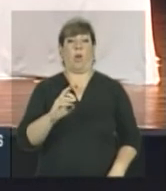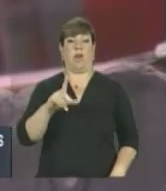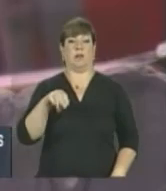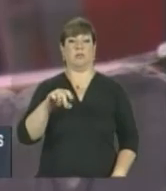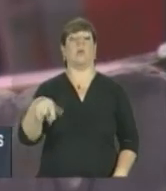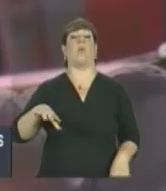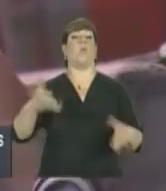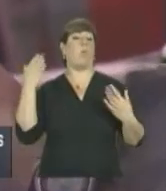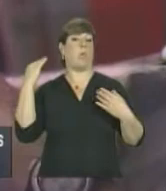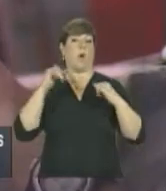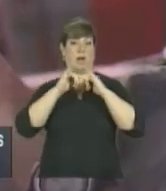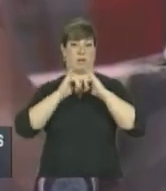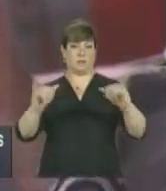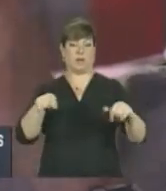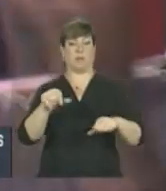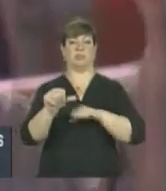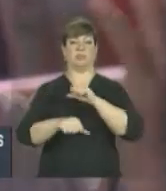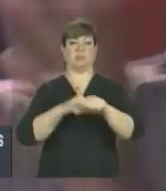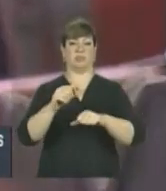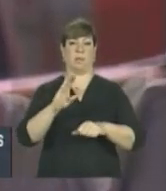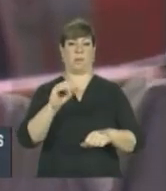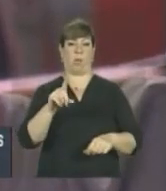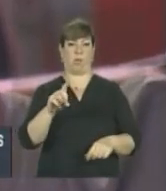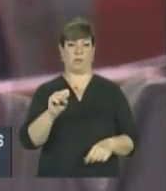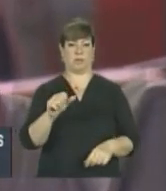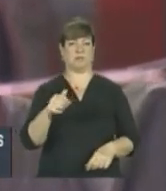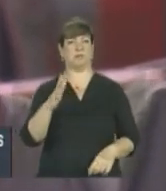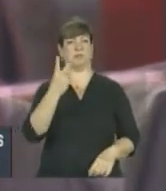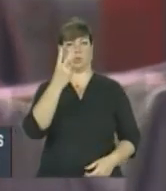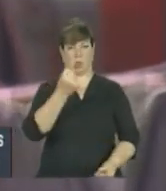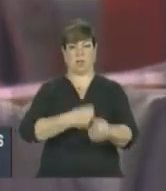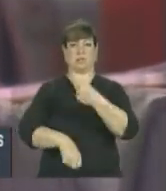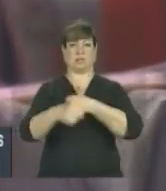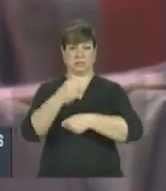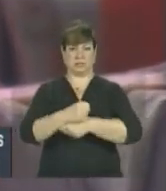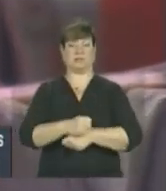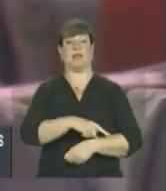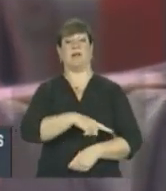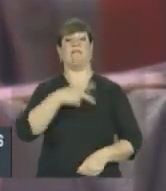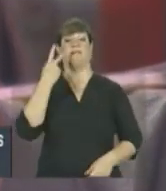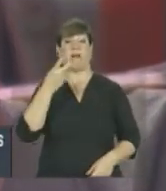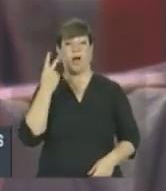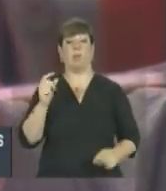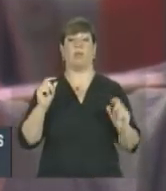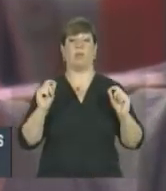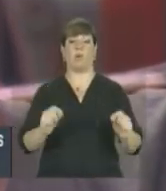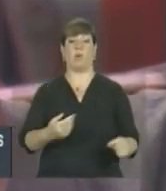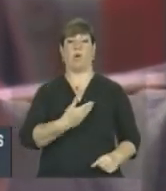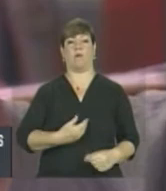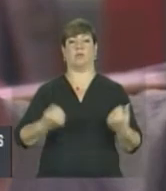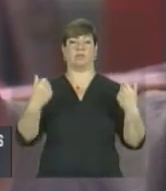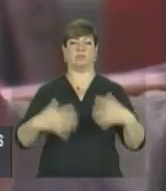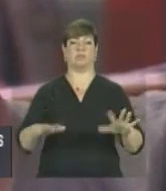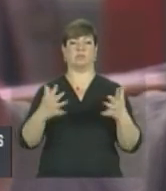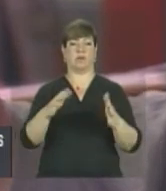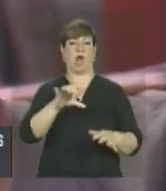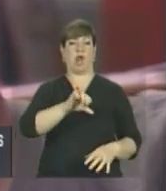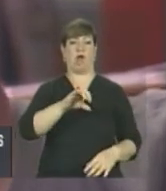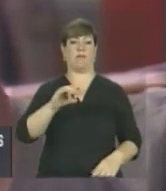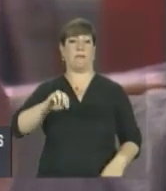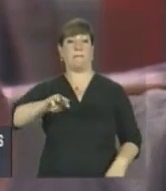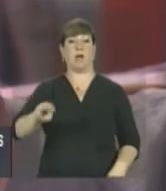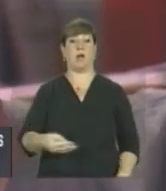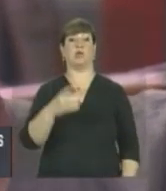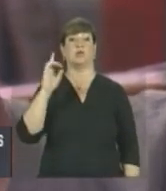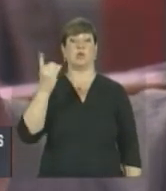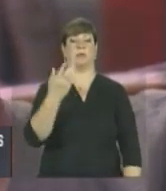essas mudanças no Bolsa Atleta há uns 2 anos, ele disse que o governo iria gastar em torno de US$ 900 milhões na formação,